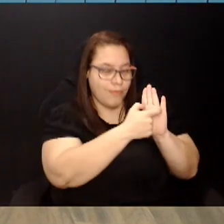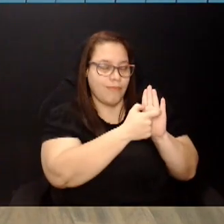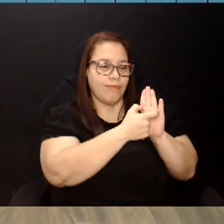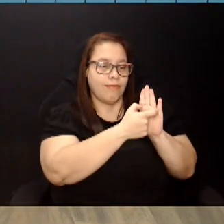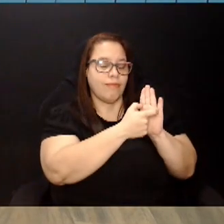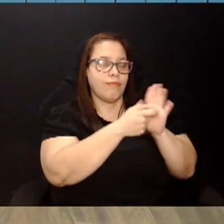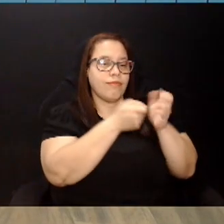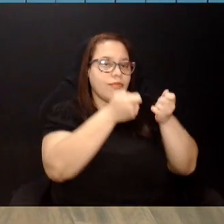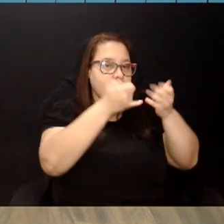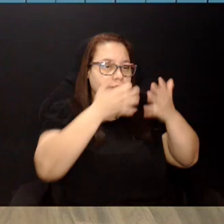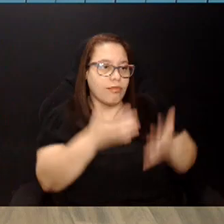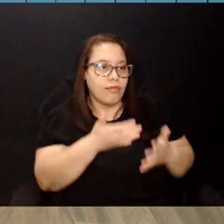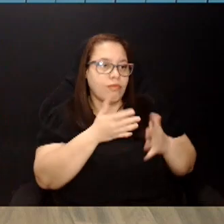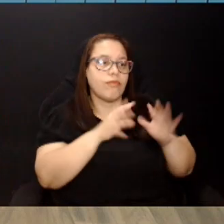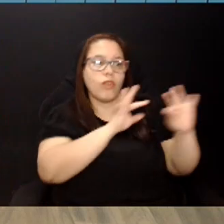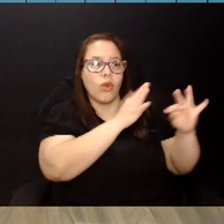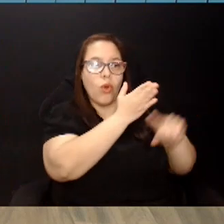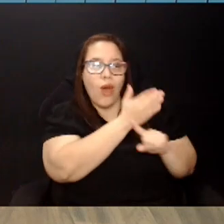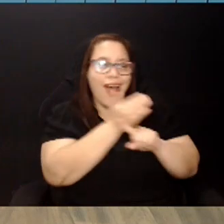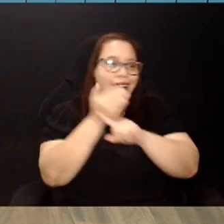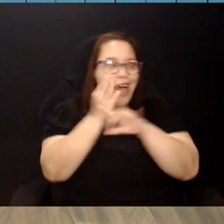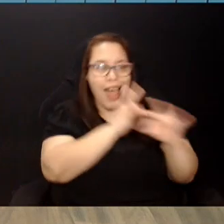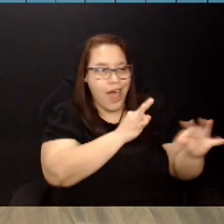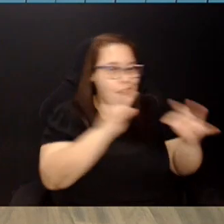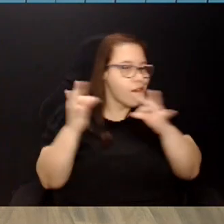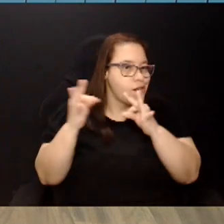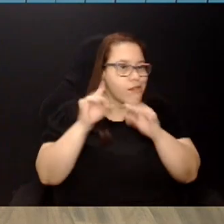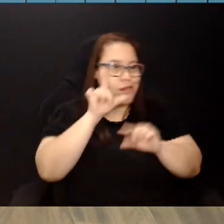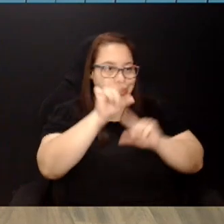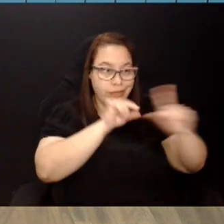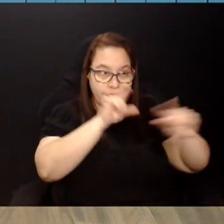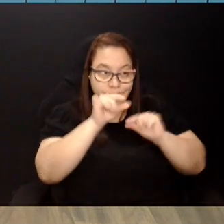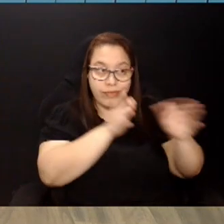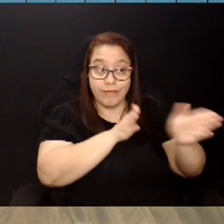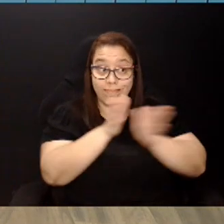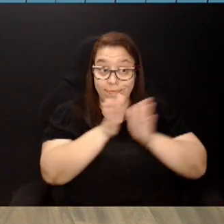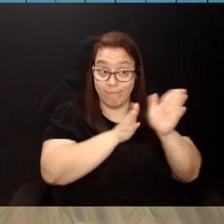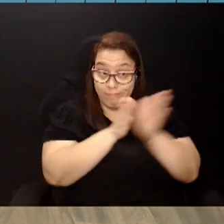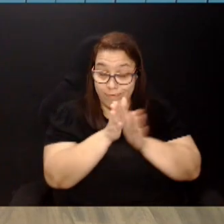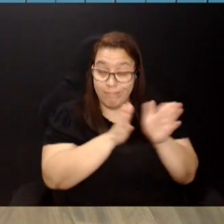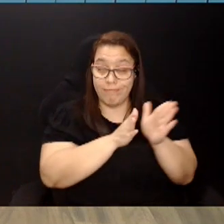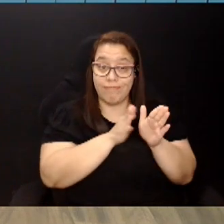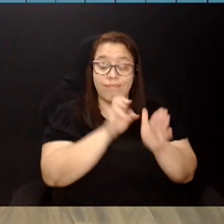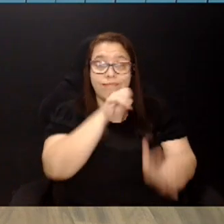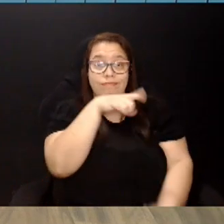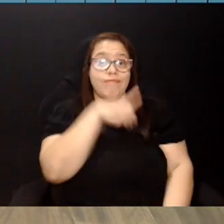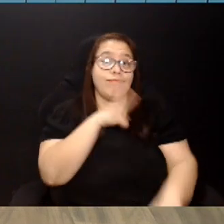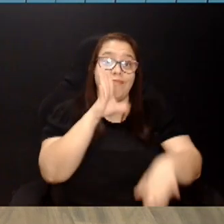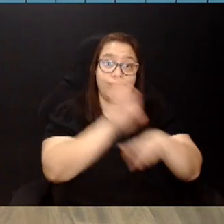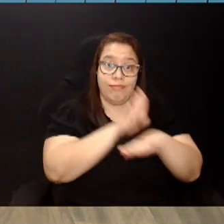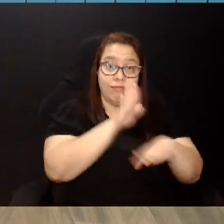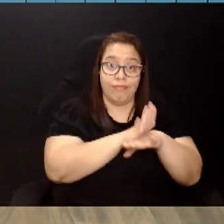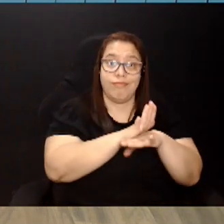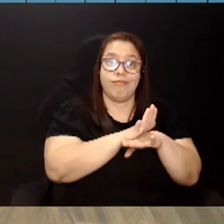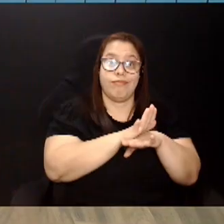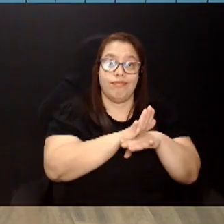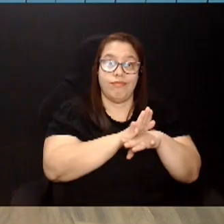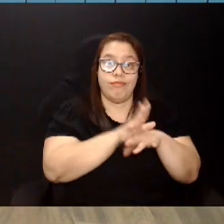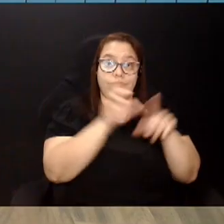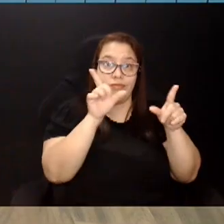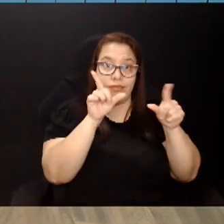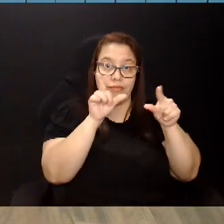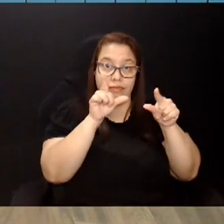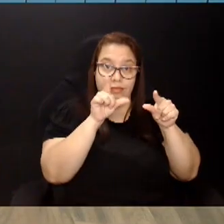sobre a tecnologia e os recursos de acessibilidade, se tem ajudado aí a reduzir